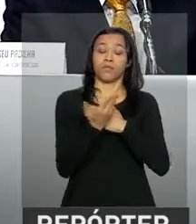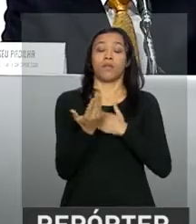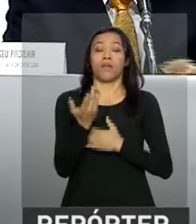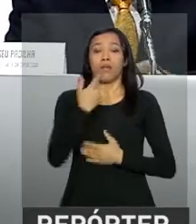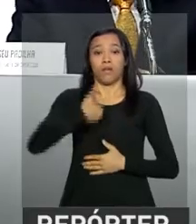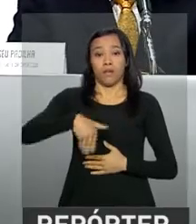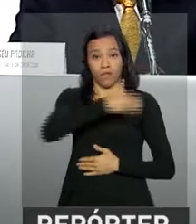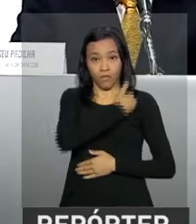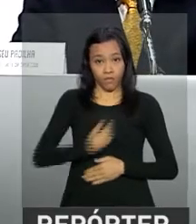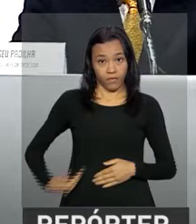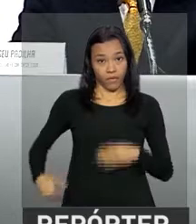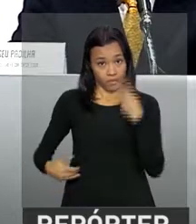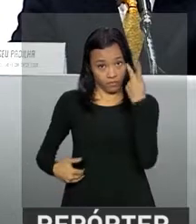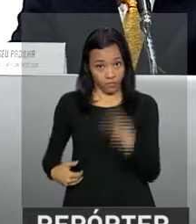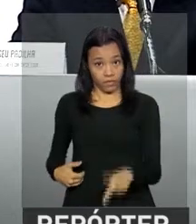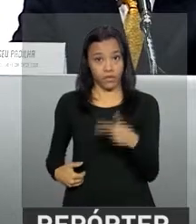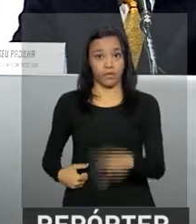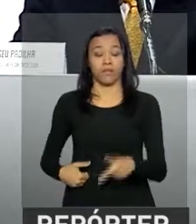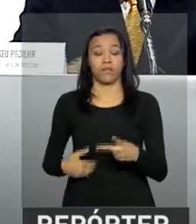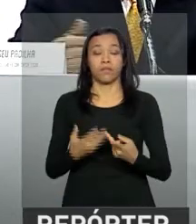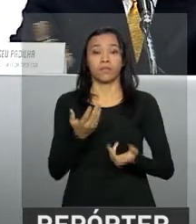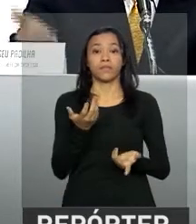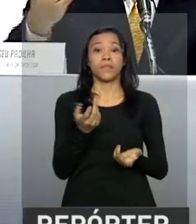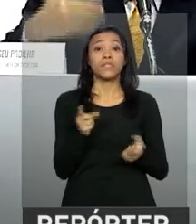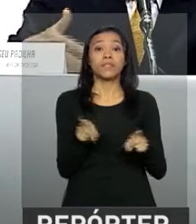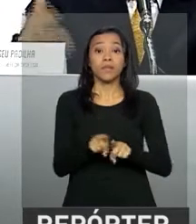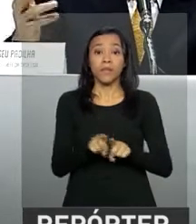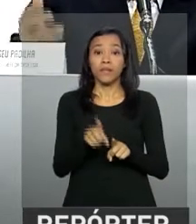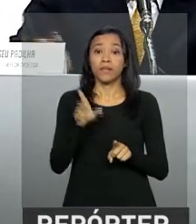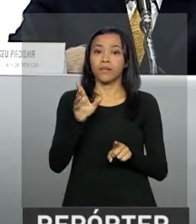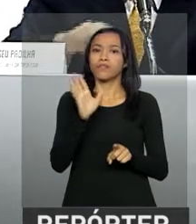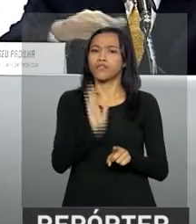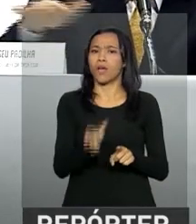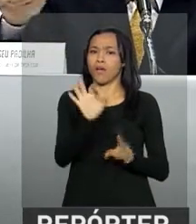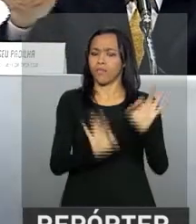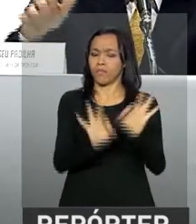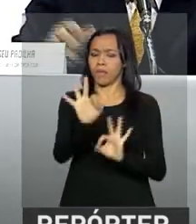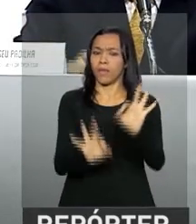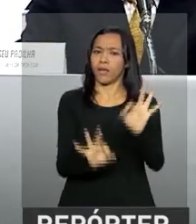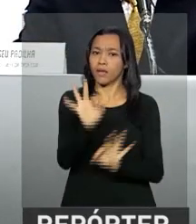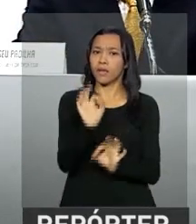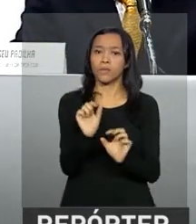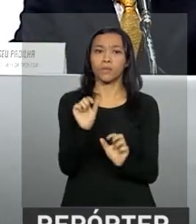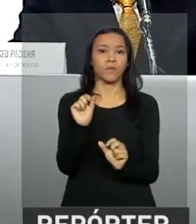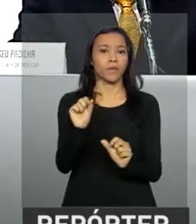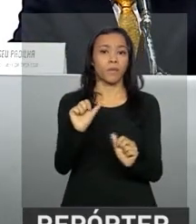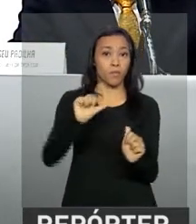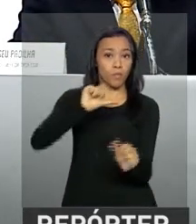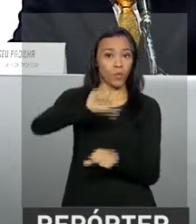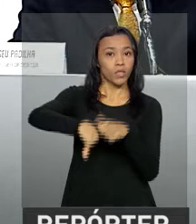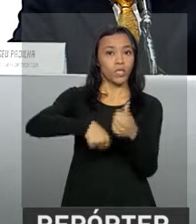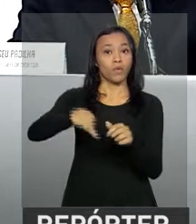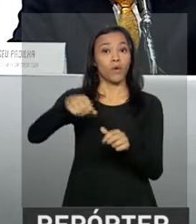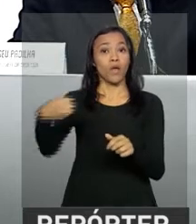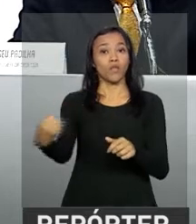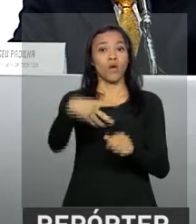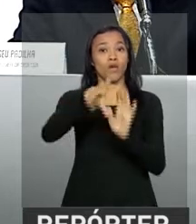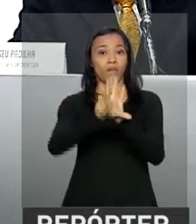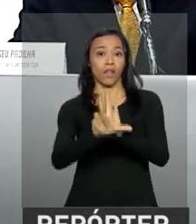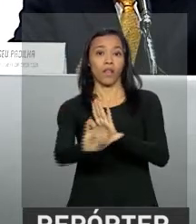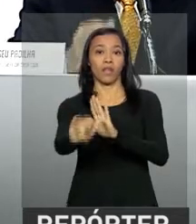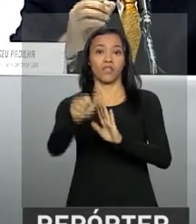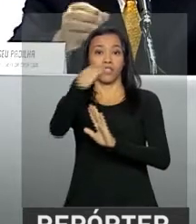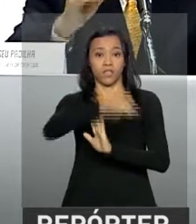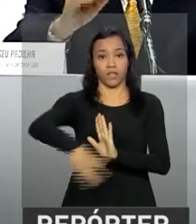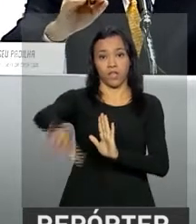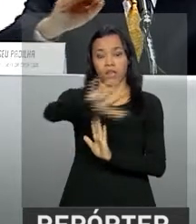tão responsável aqui no Rio de Janeiro e que está se preparando para tanto, inclusive mudando a nova lei geral das agências